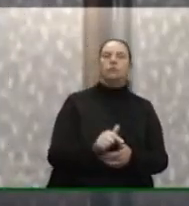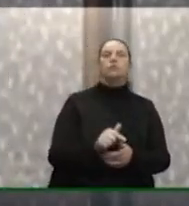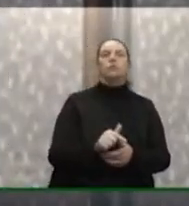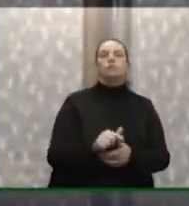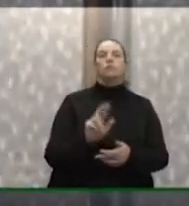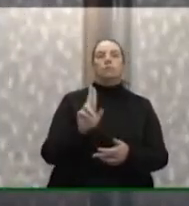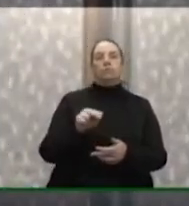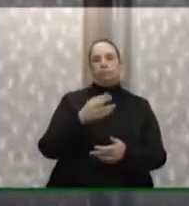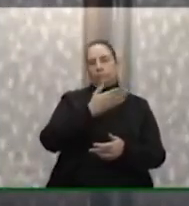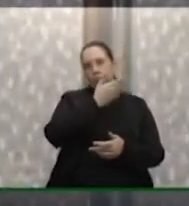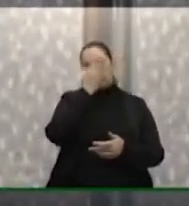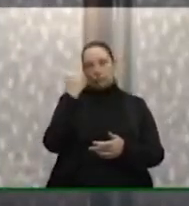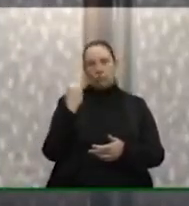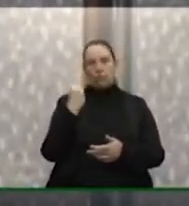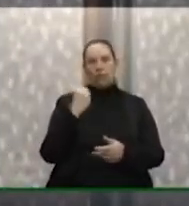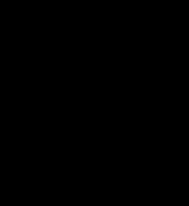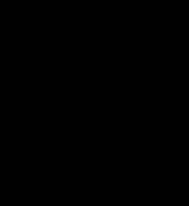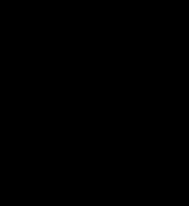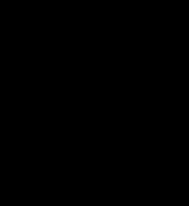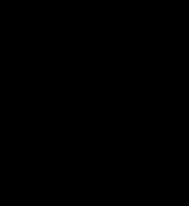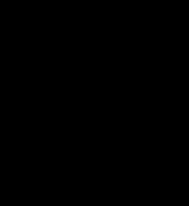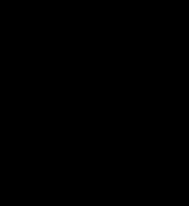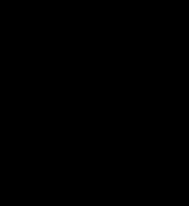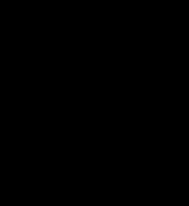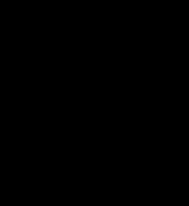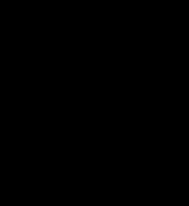esqueçamos para mudar